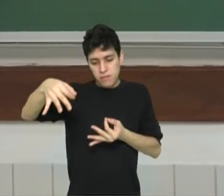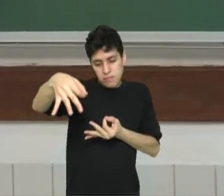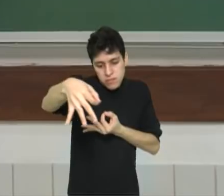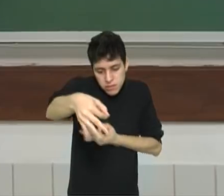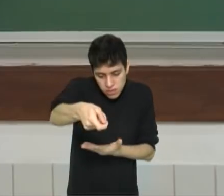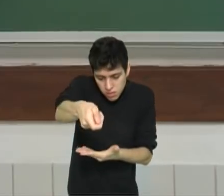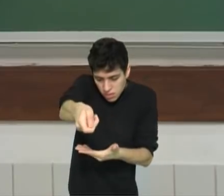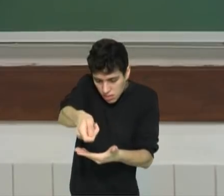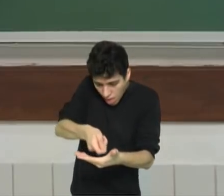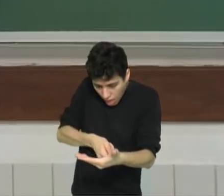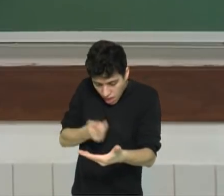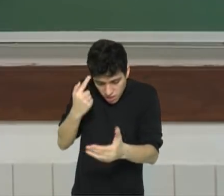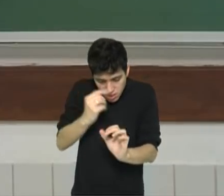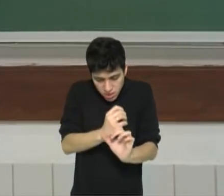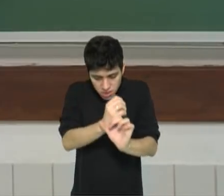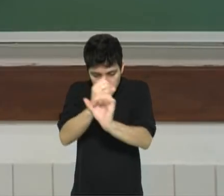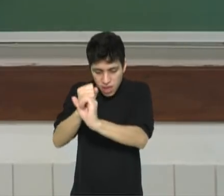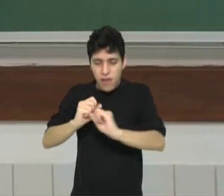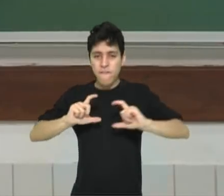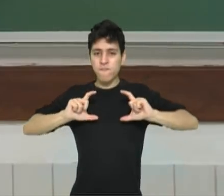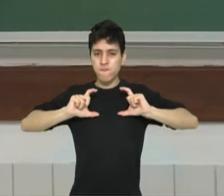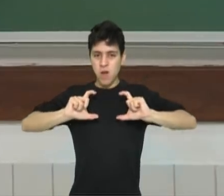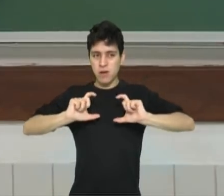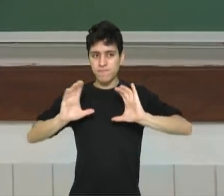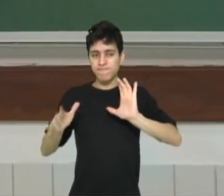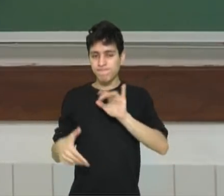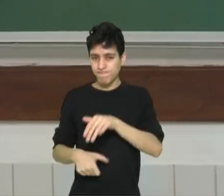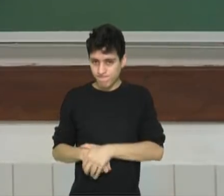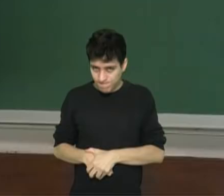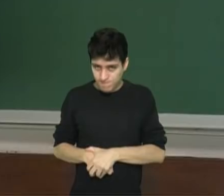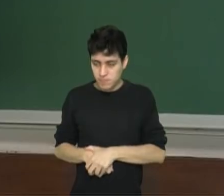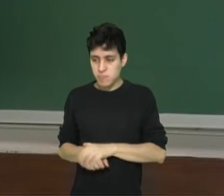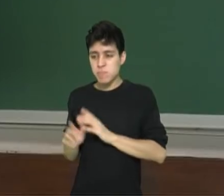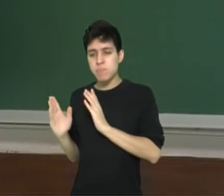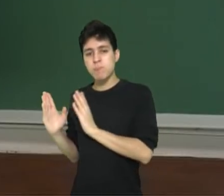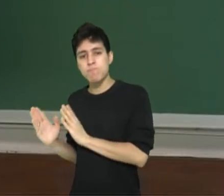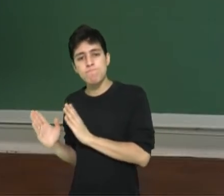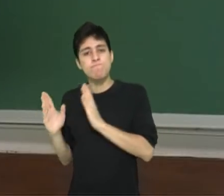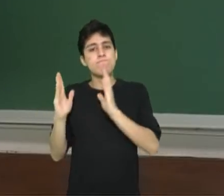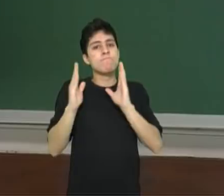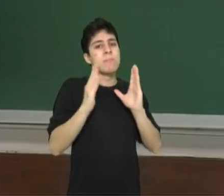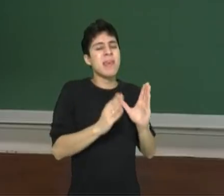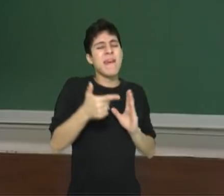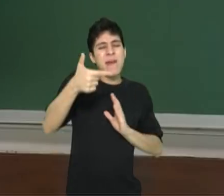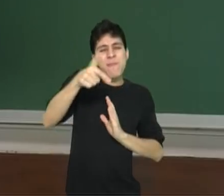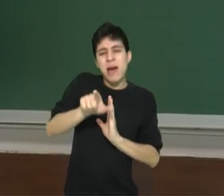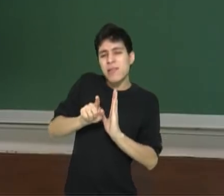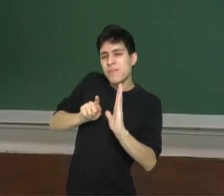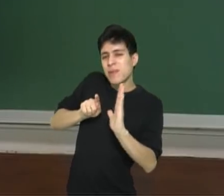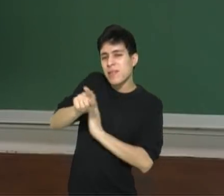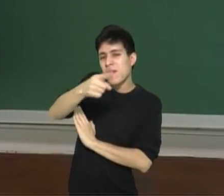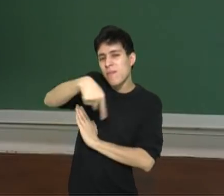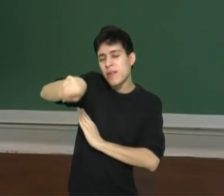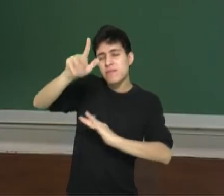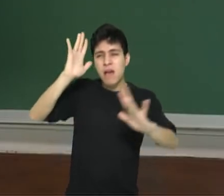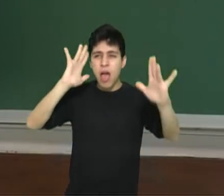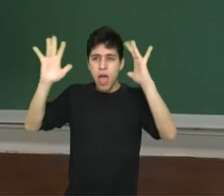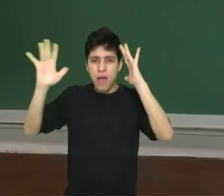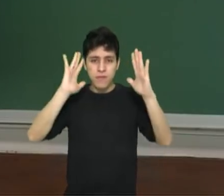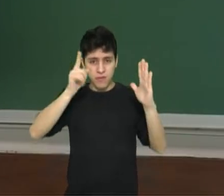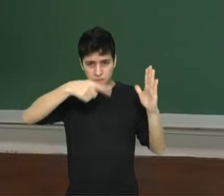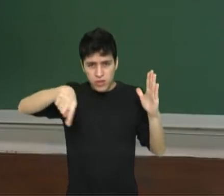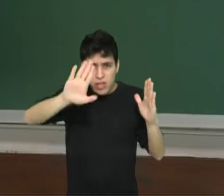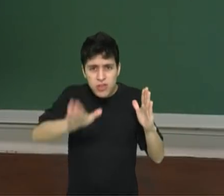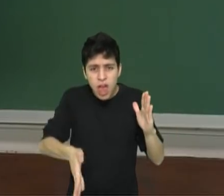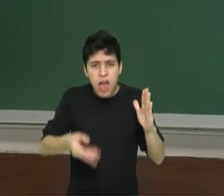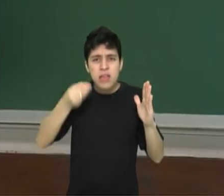tem muito segredo, tá? Agora, uma questão aqui para você pensar um pouquinho. Você já andou de bicicleta em